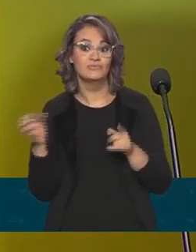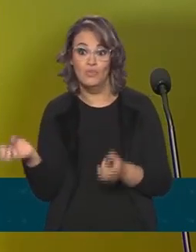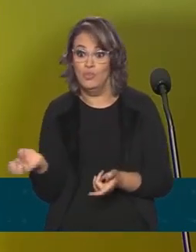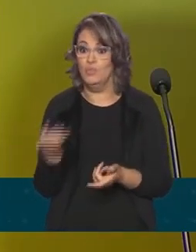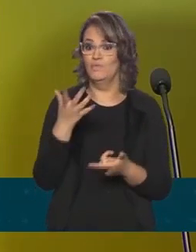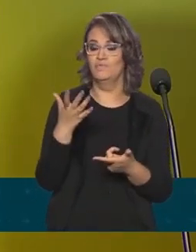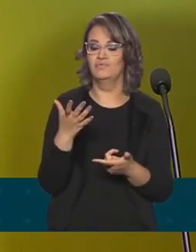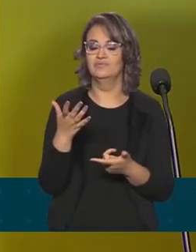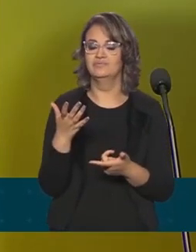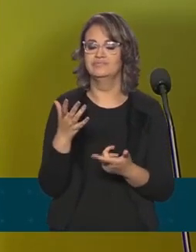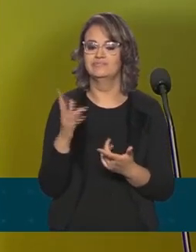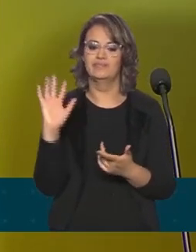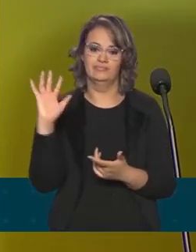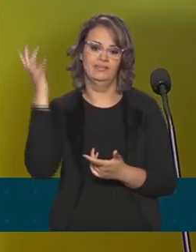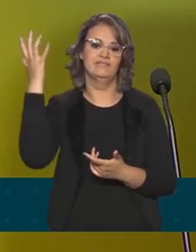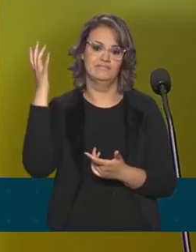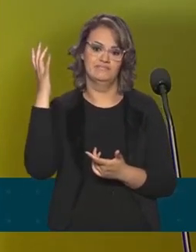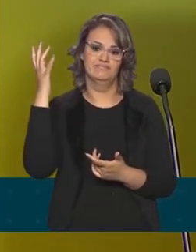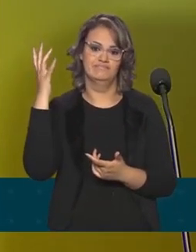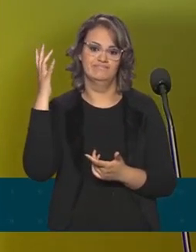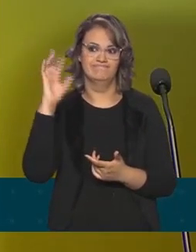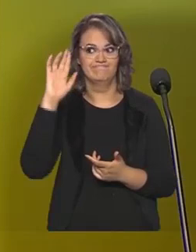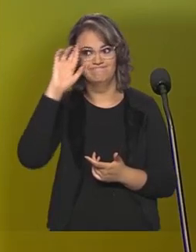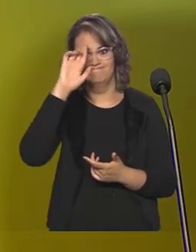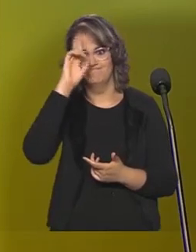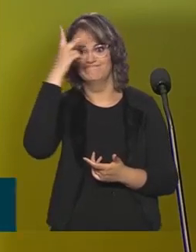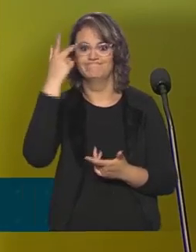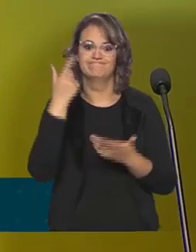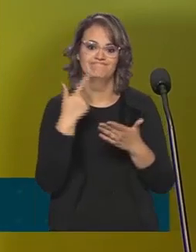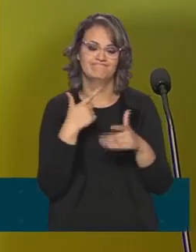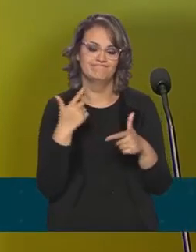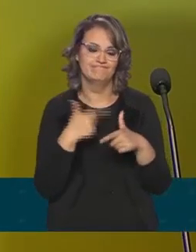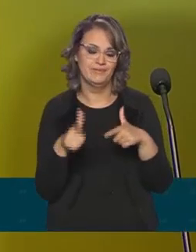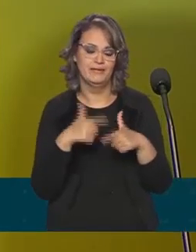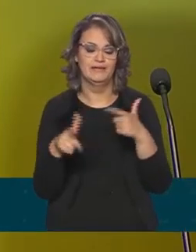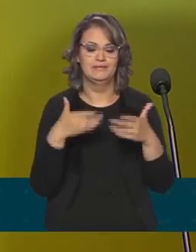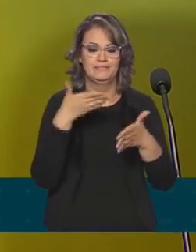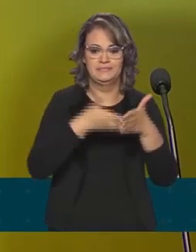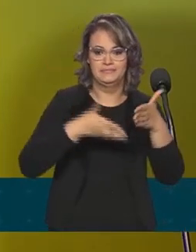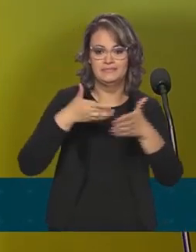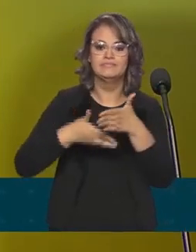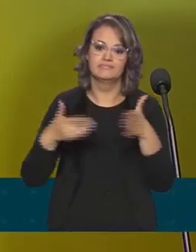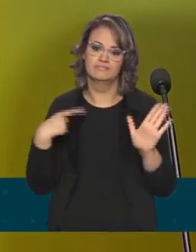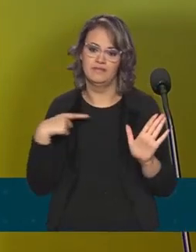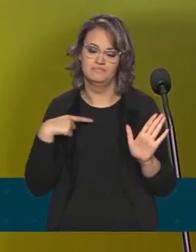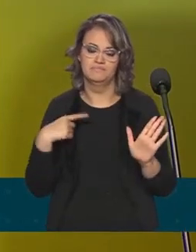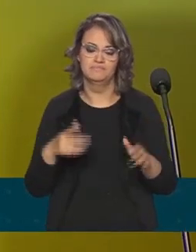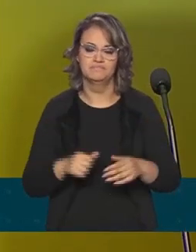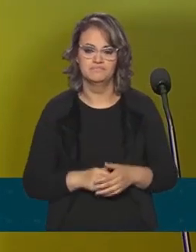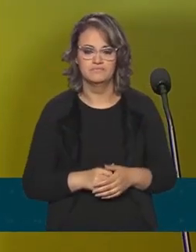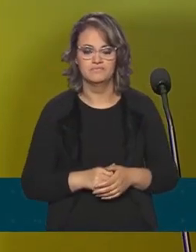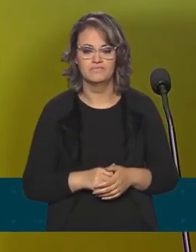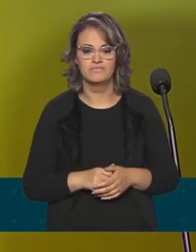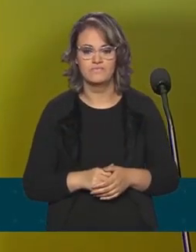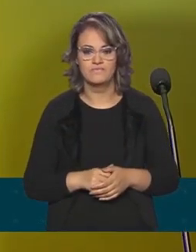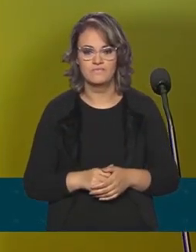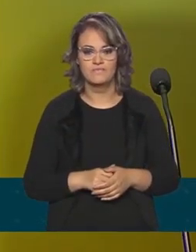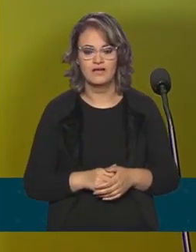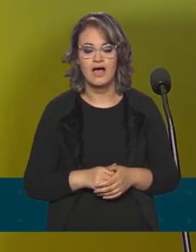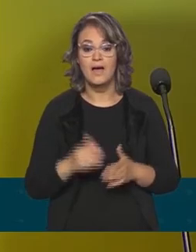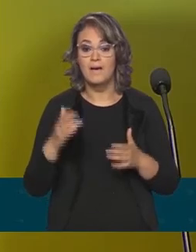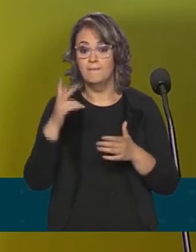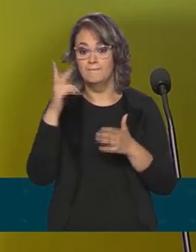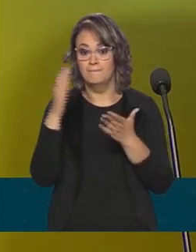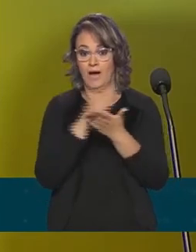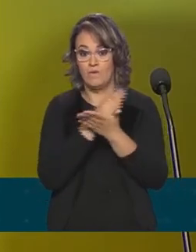inédito, está sujeito a obstáculos, a empecilhos. Quem não conseguiu fazer